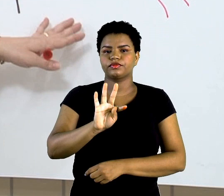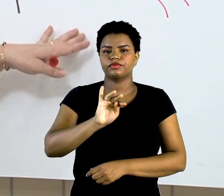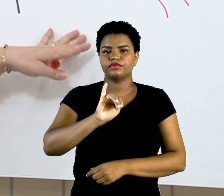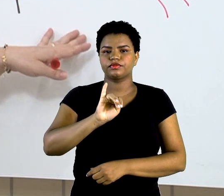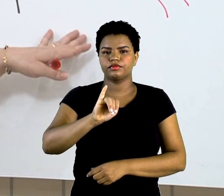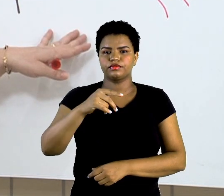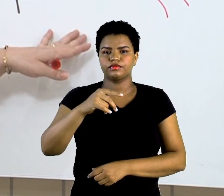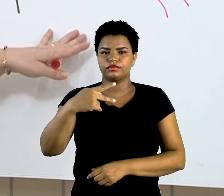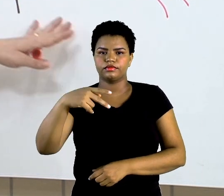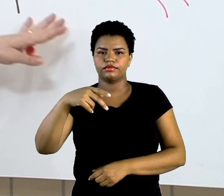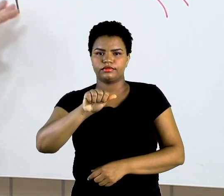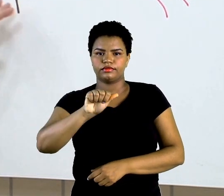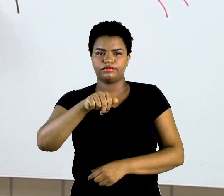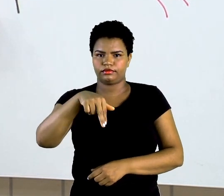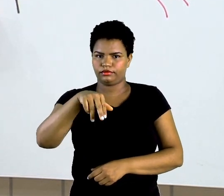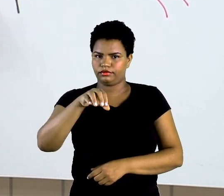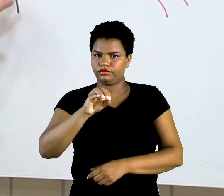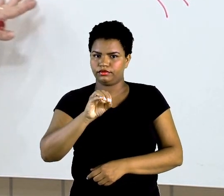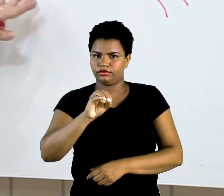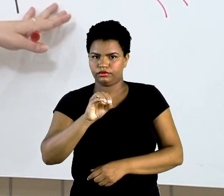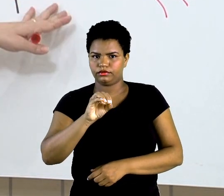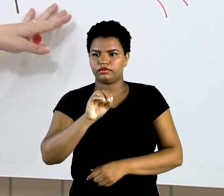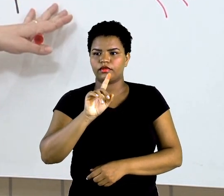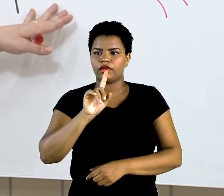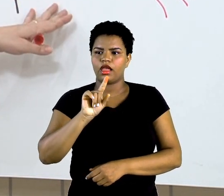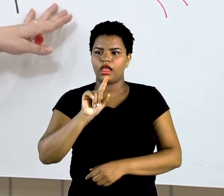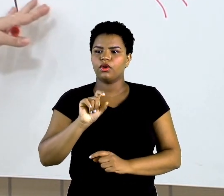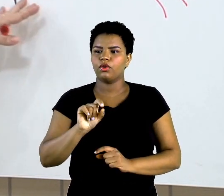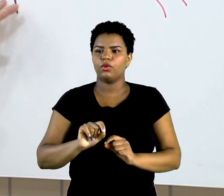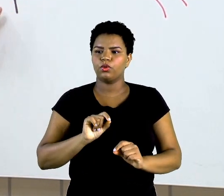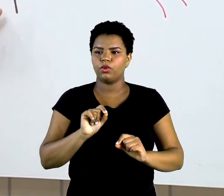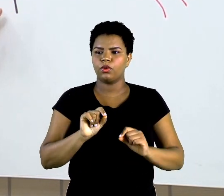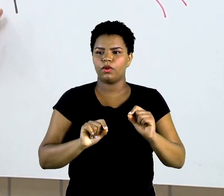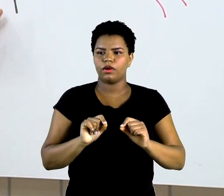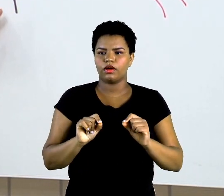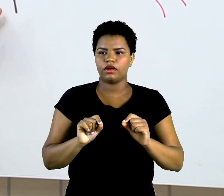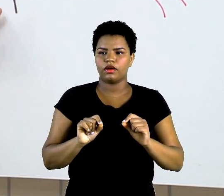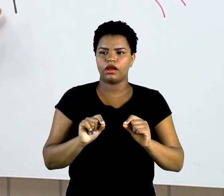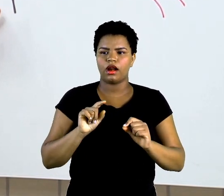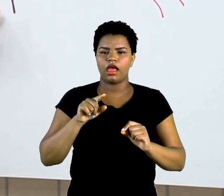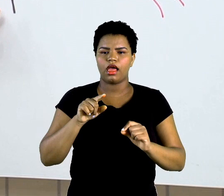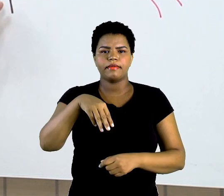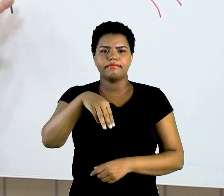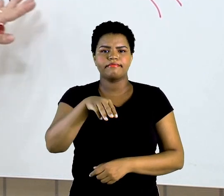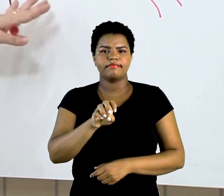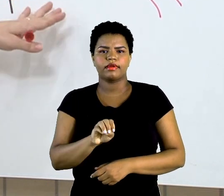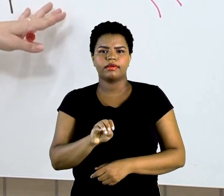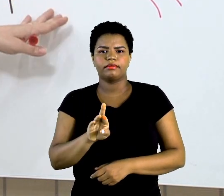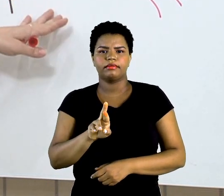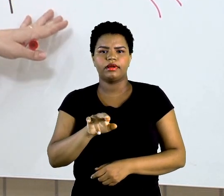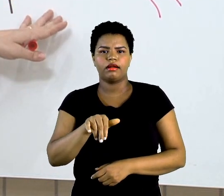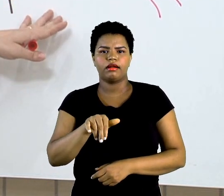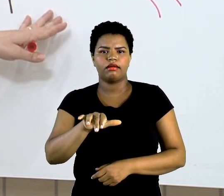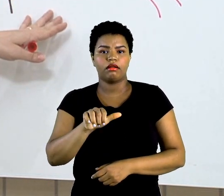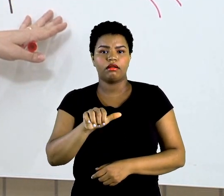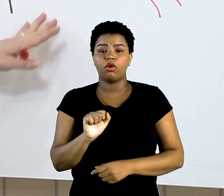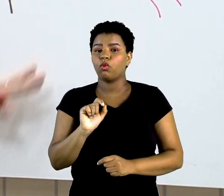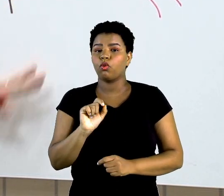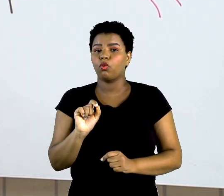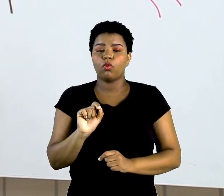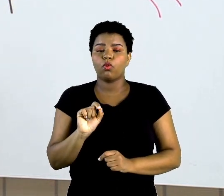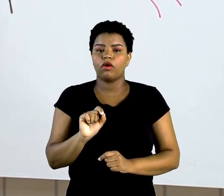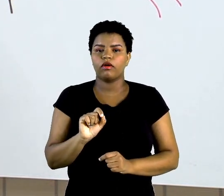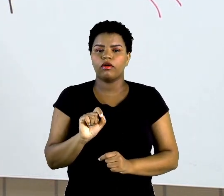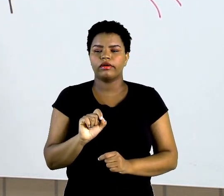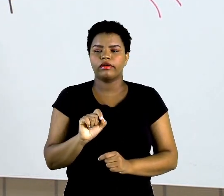tímpano. É um aparelho, uma membrana que